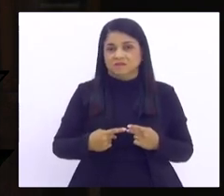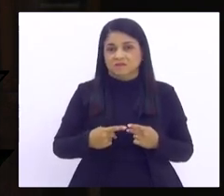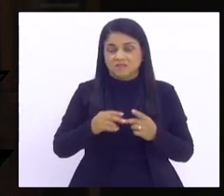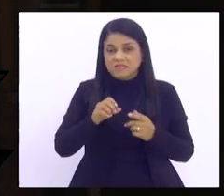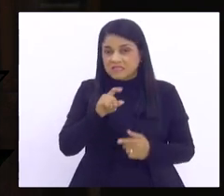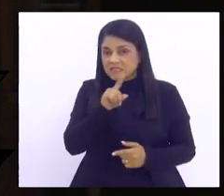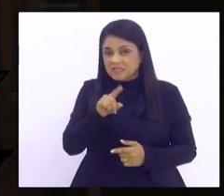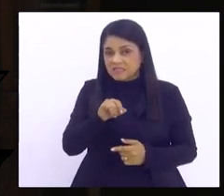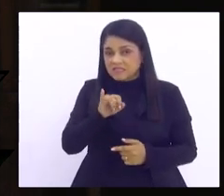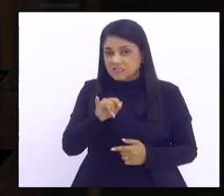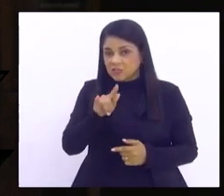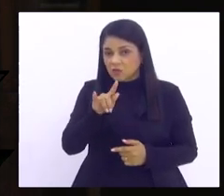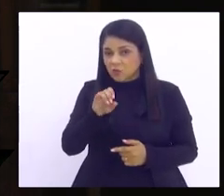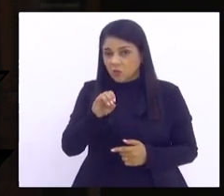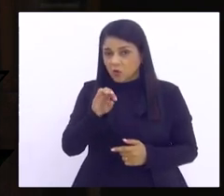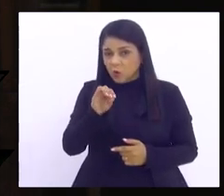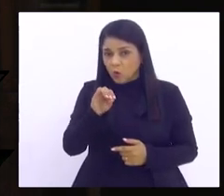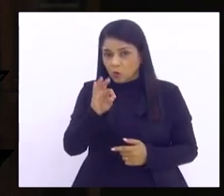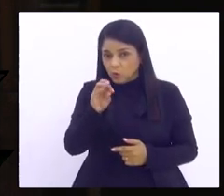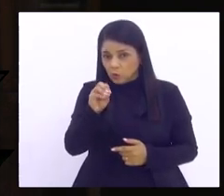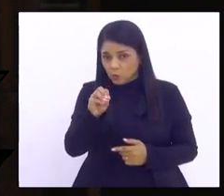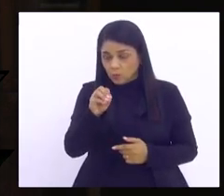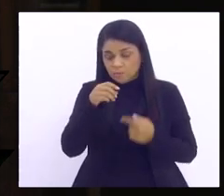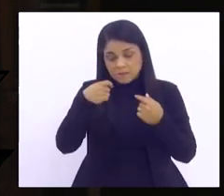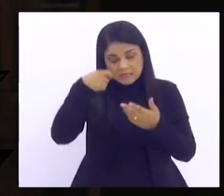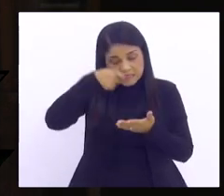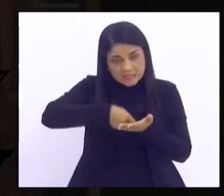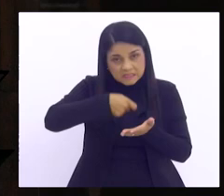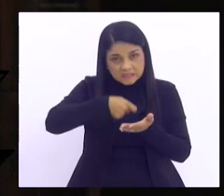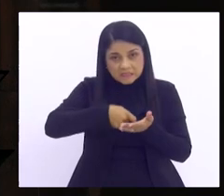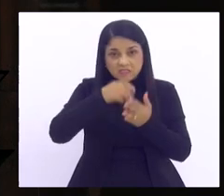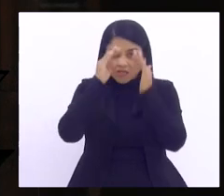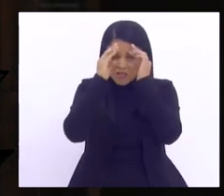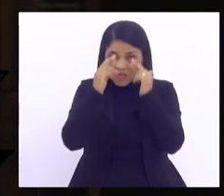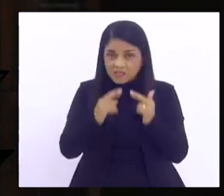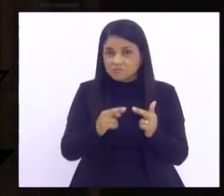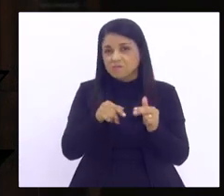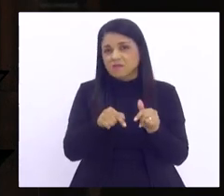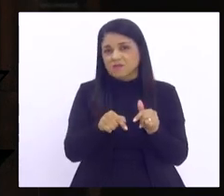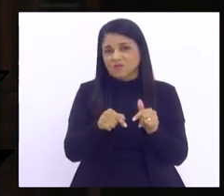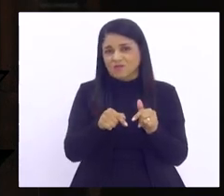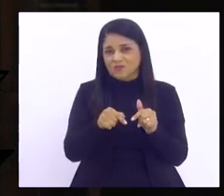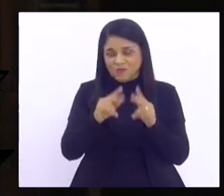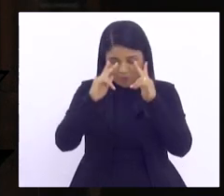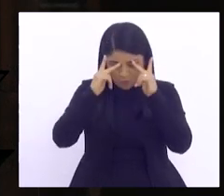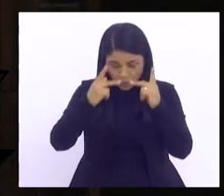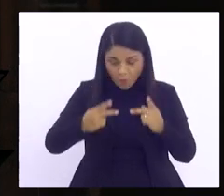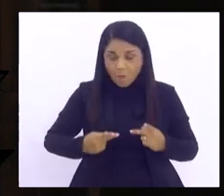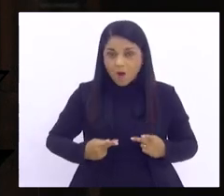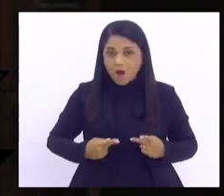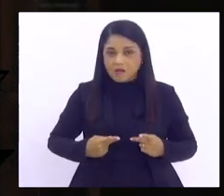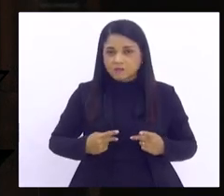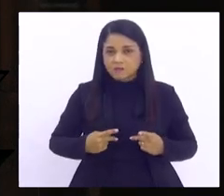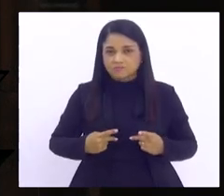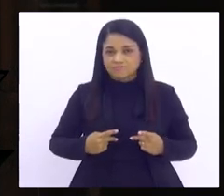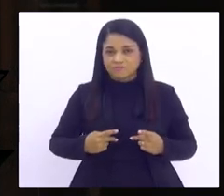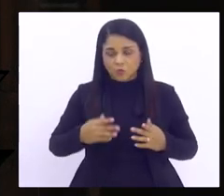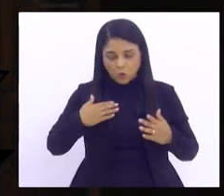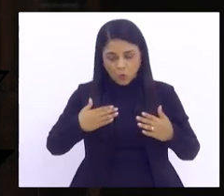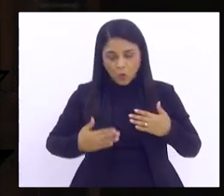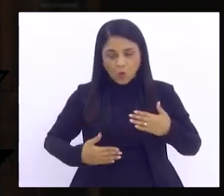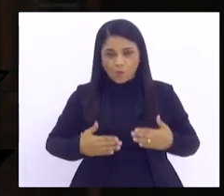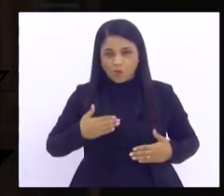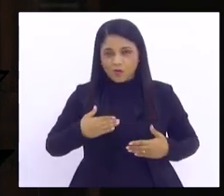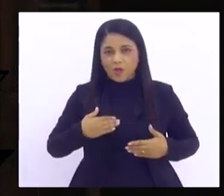exige-se o respeito que é moralmente devido aos seres humanos na sua totalidade corporal e